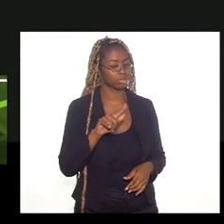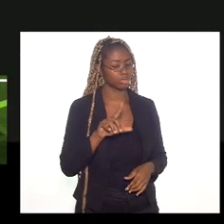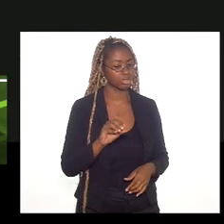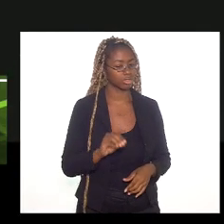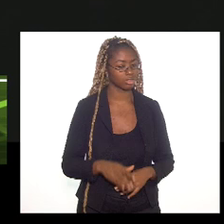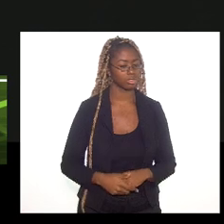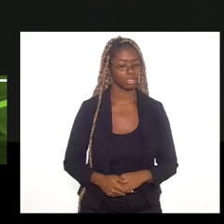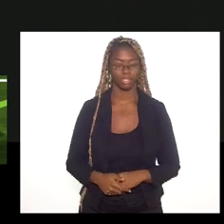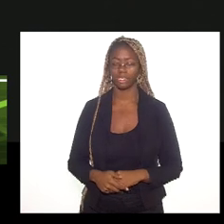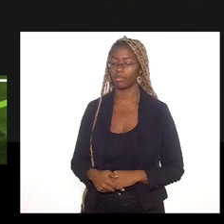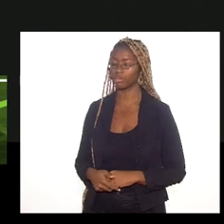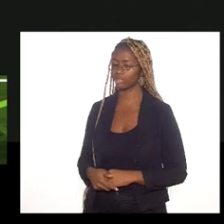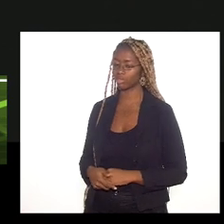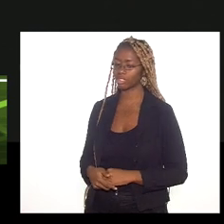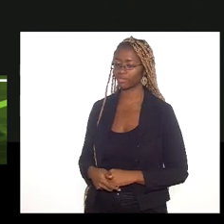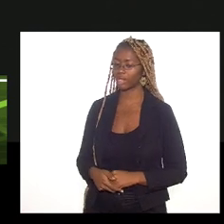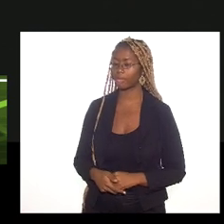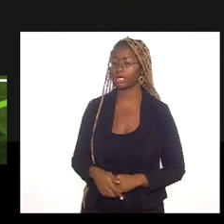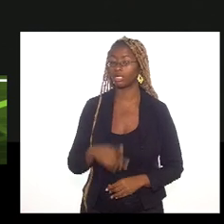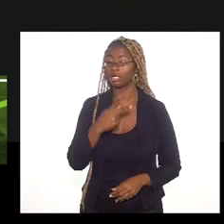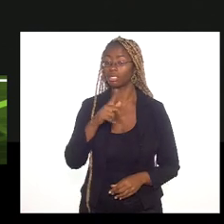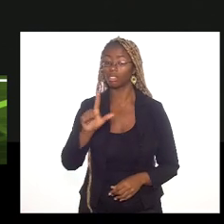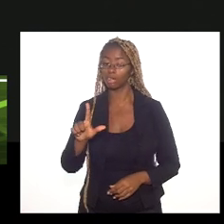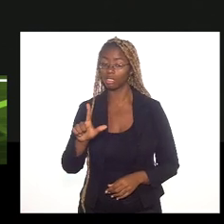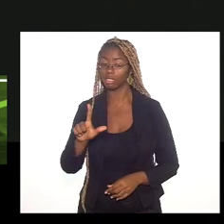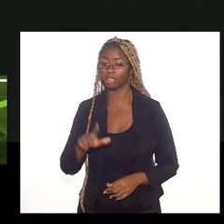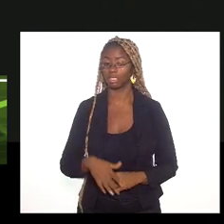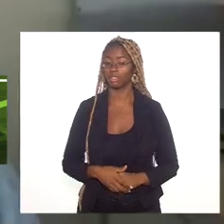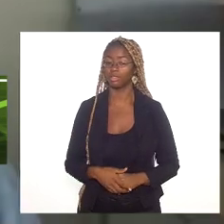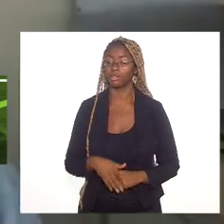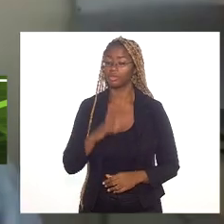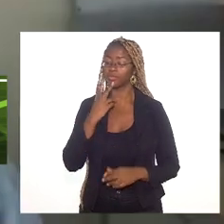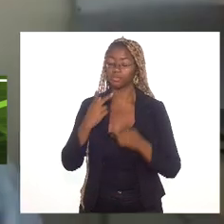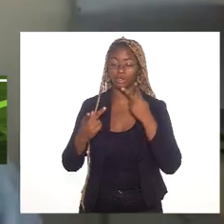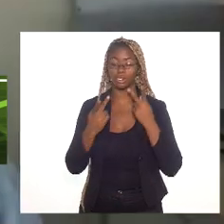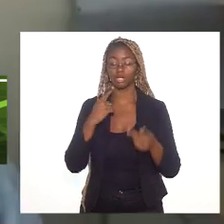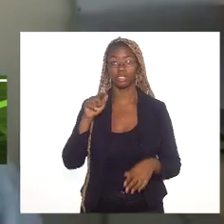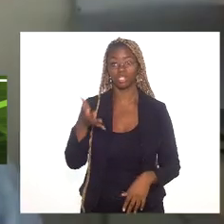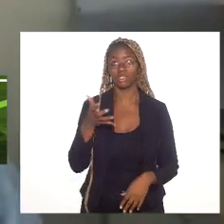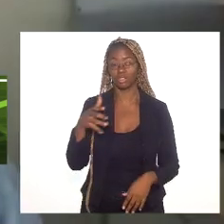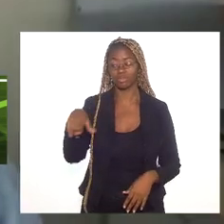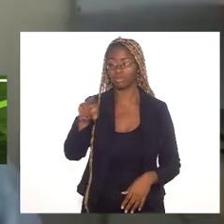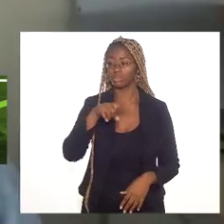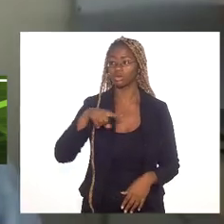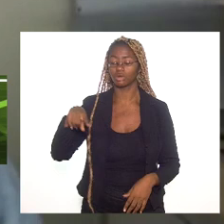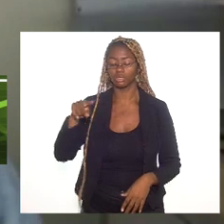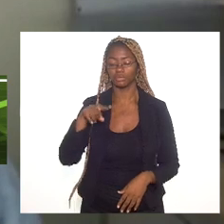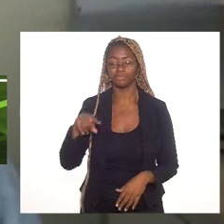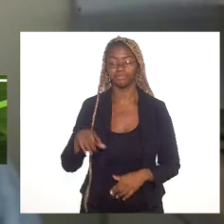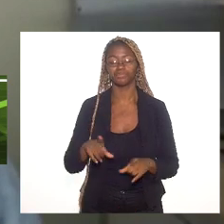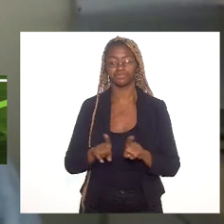PL 1347. Eu gostaria só que o Vossa Excelência lesse